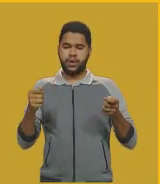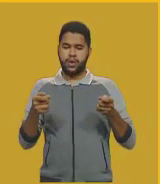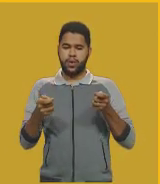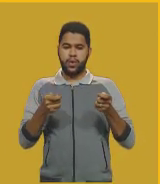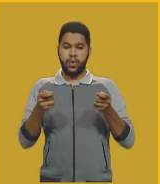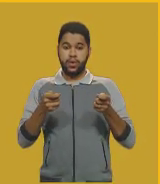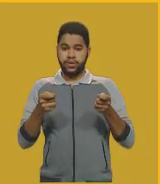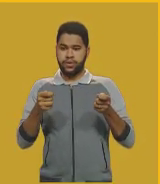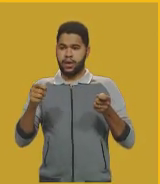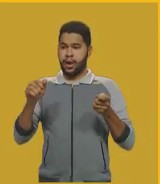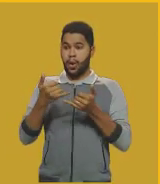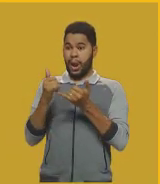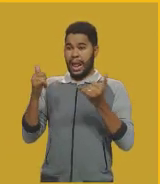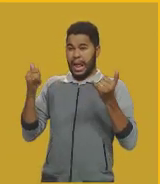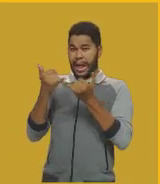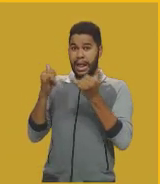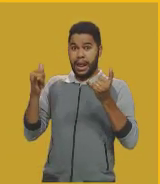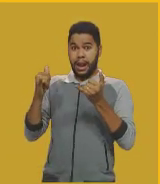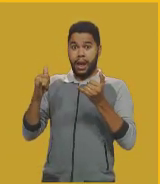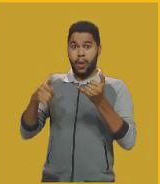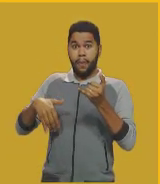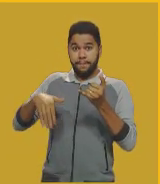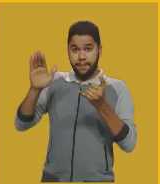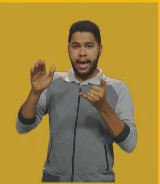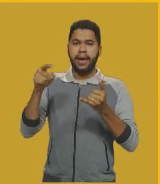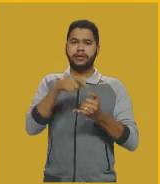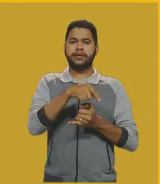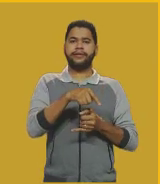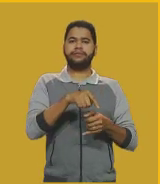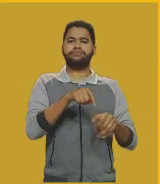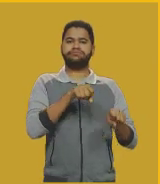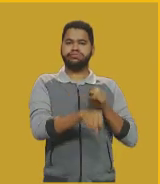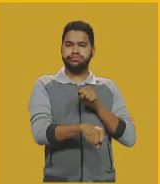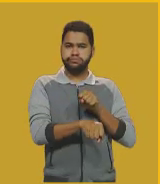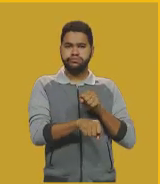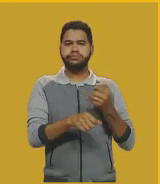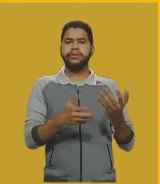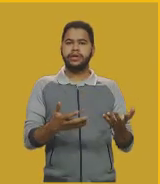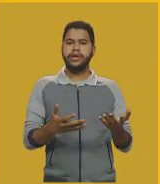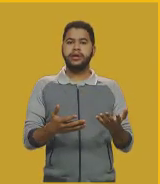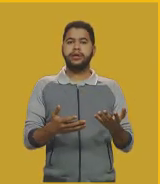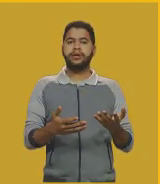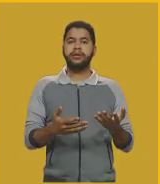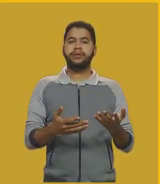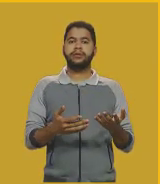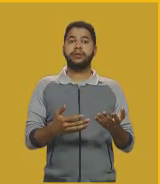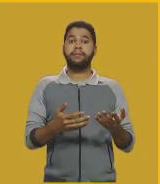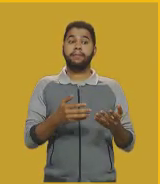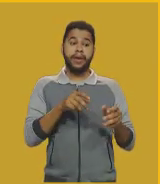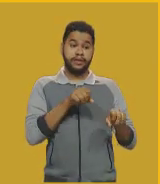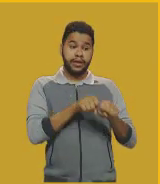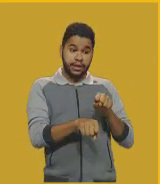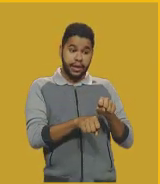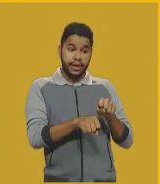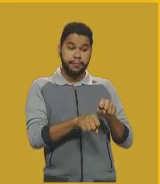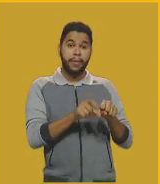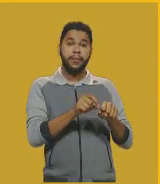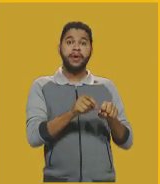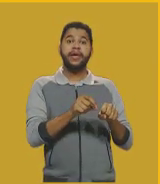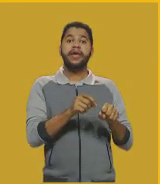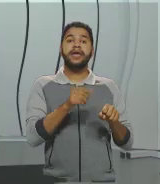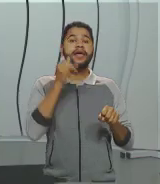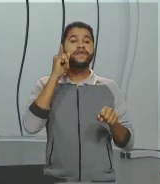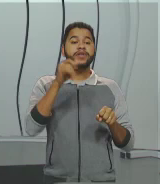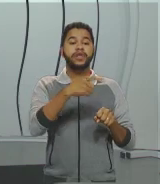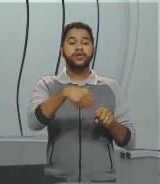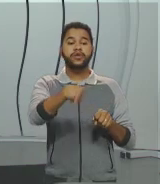fusível queima. Dessa forma, evita que a corrente elevada danifique os aparelhos do circuito. Então, ele começa definindo